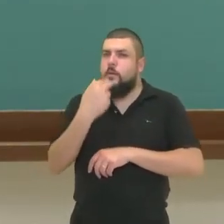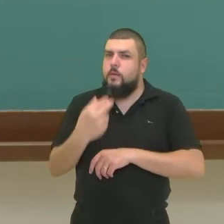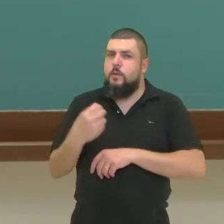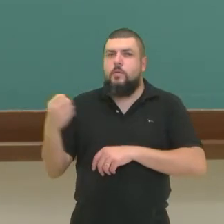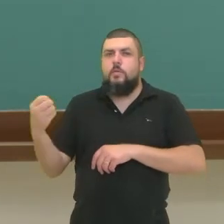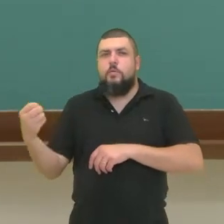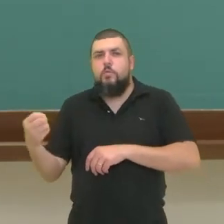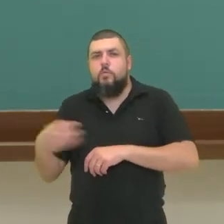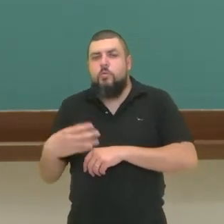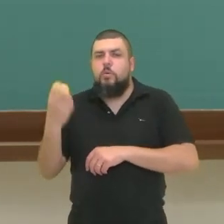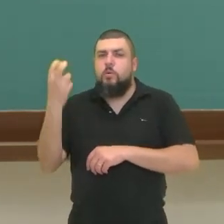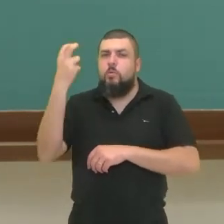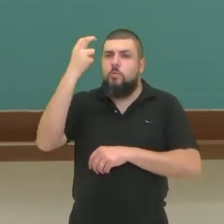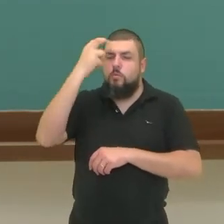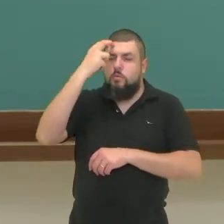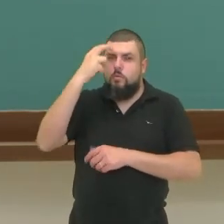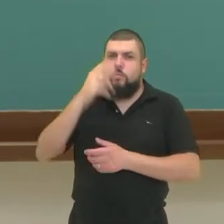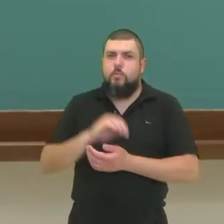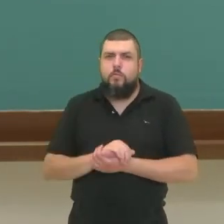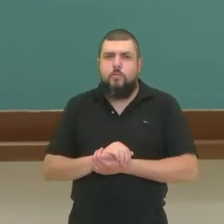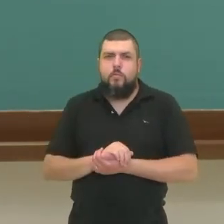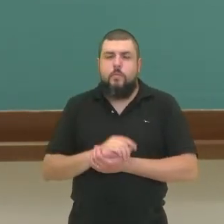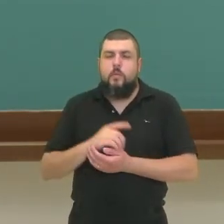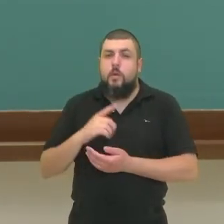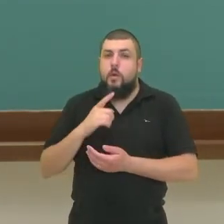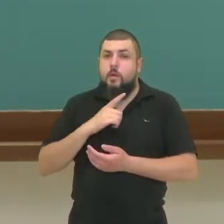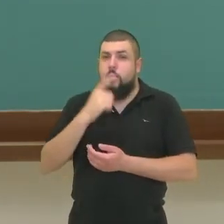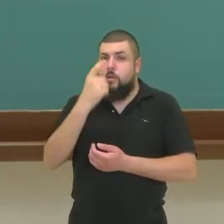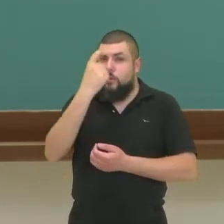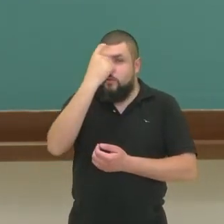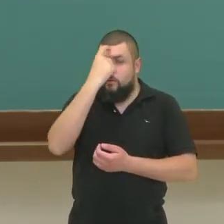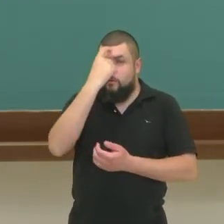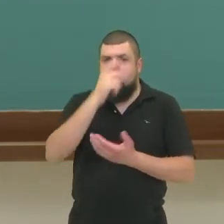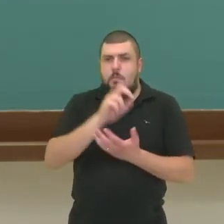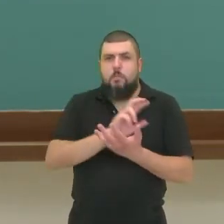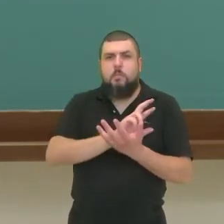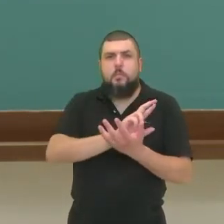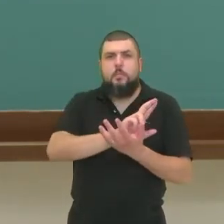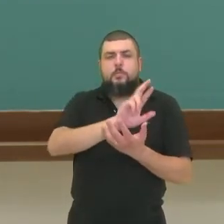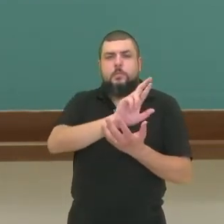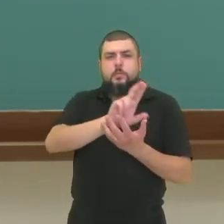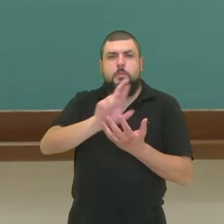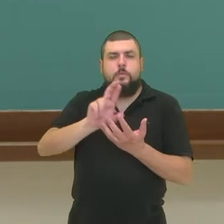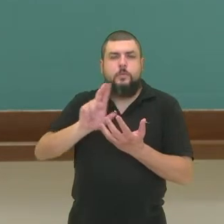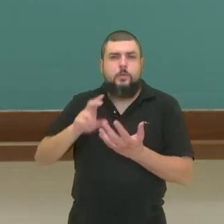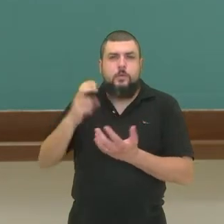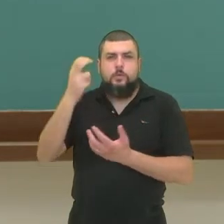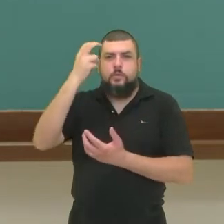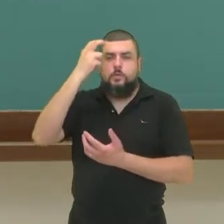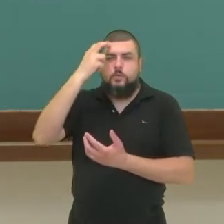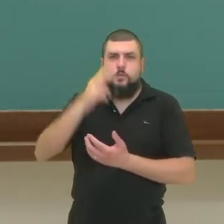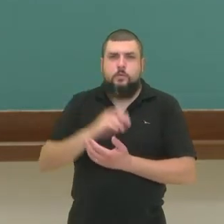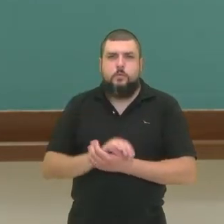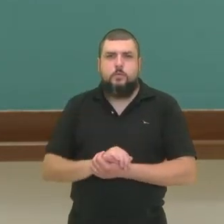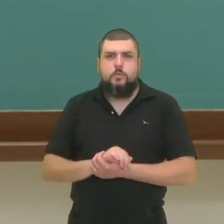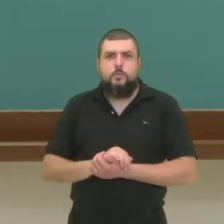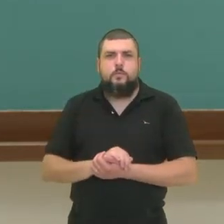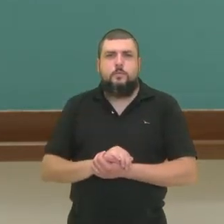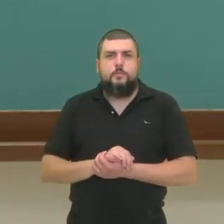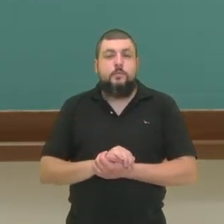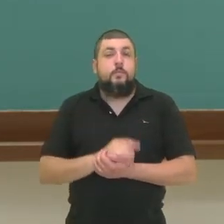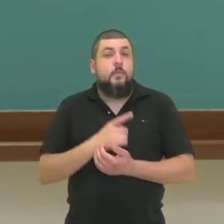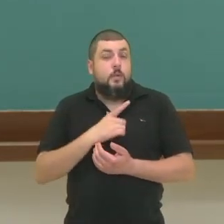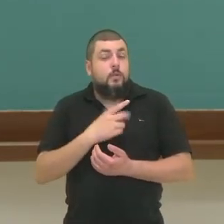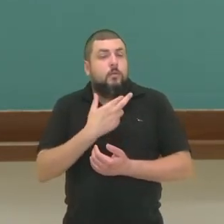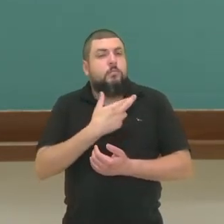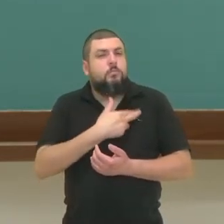culturas. Existe ali uma grande pluralidade cultural, uma grande diversidade étnica, com muitas